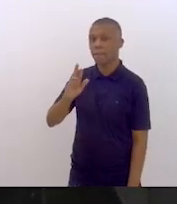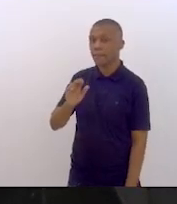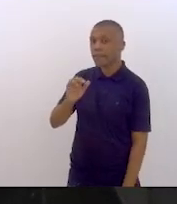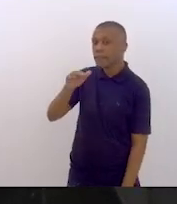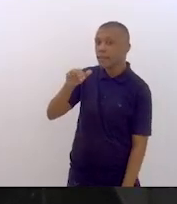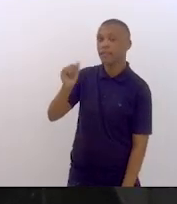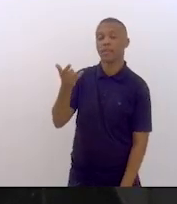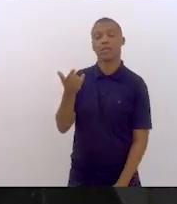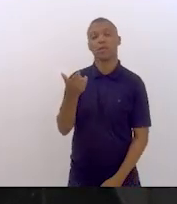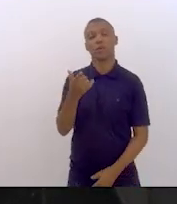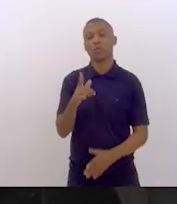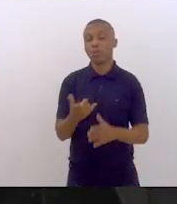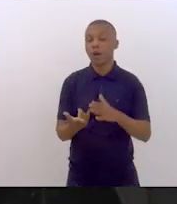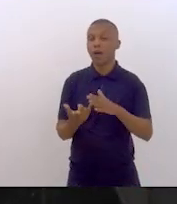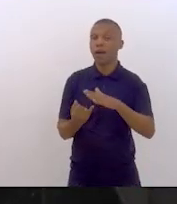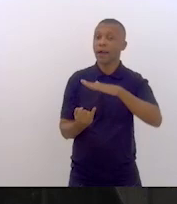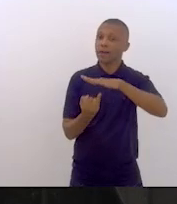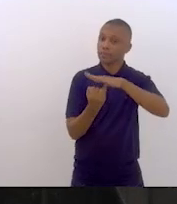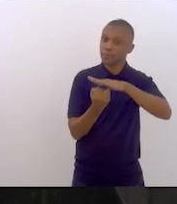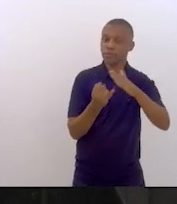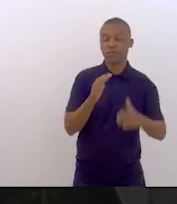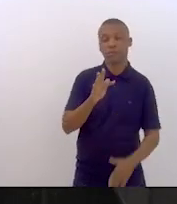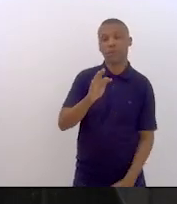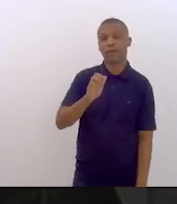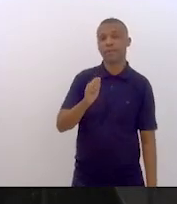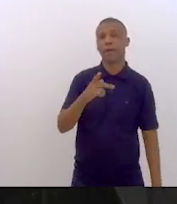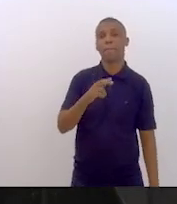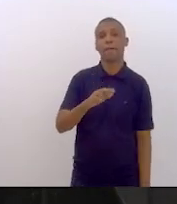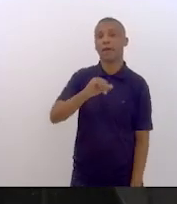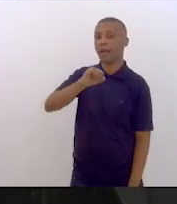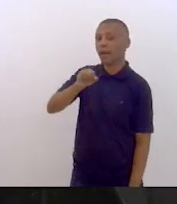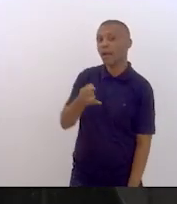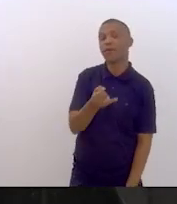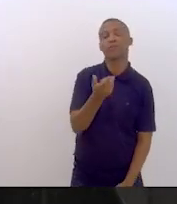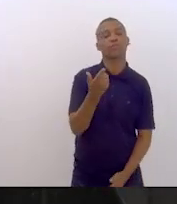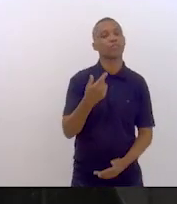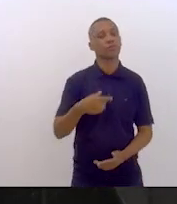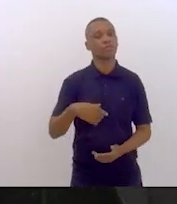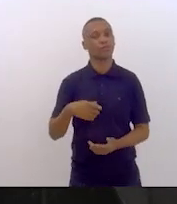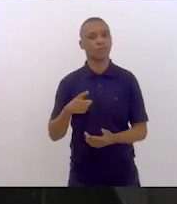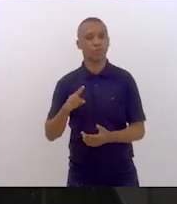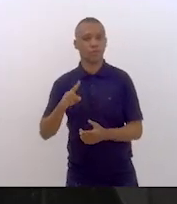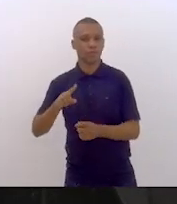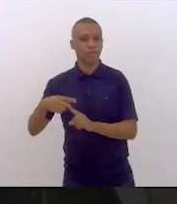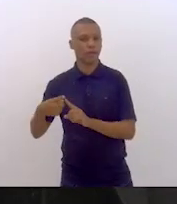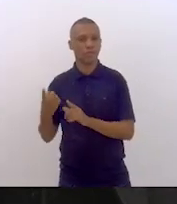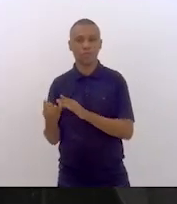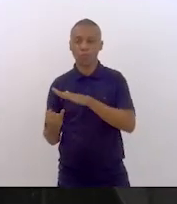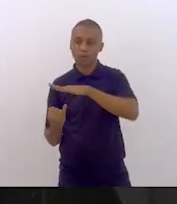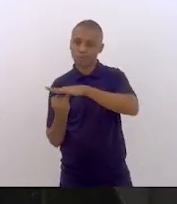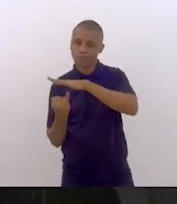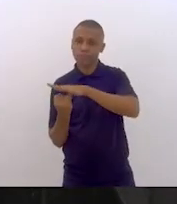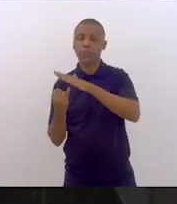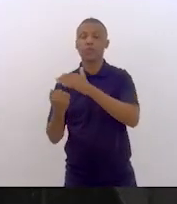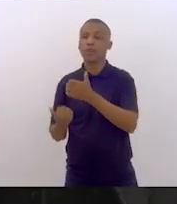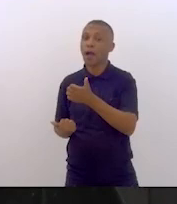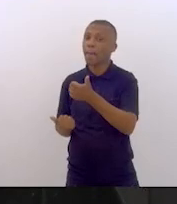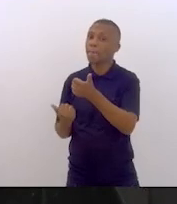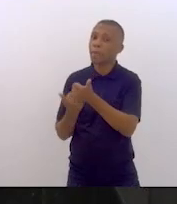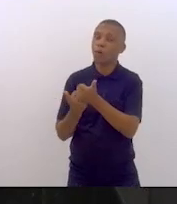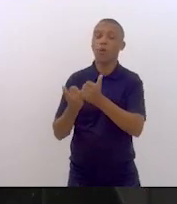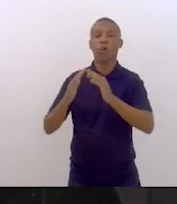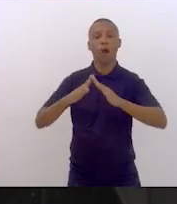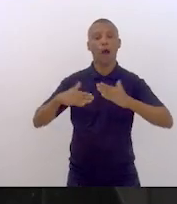Tecnologia com a faperj com a Fundação de Apoio à escola